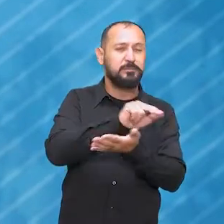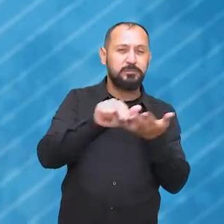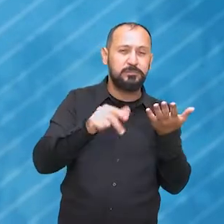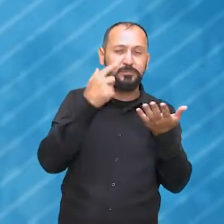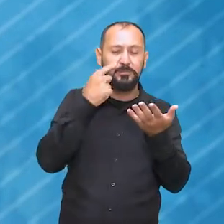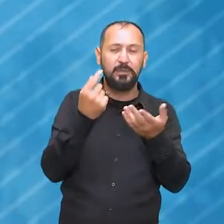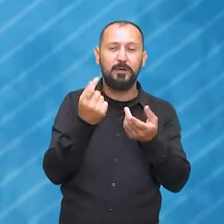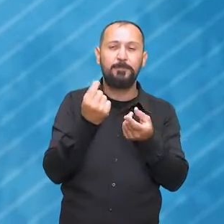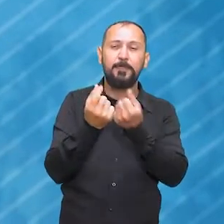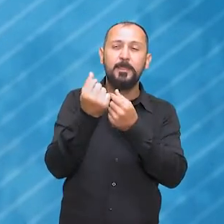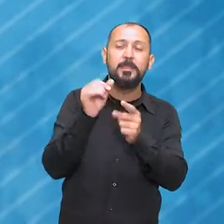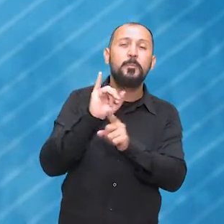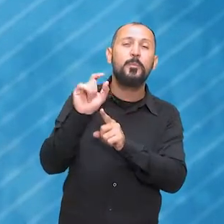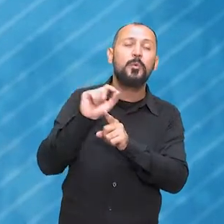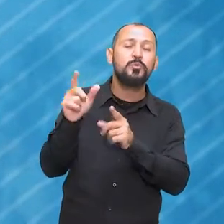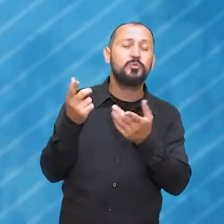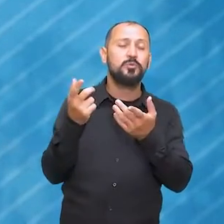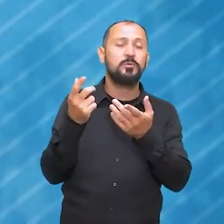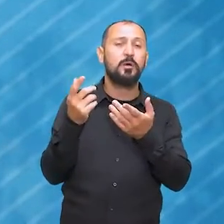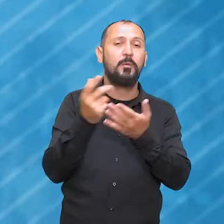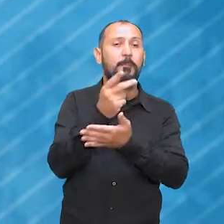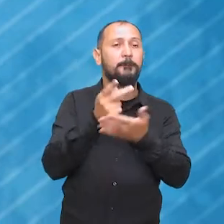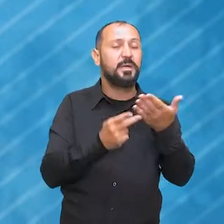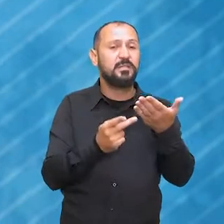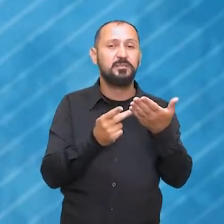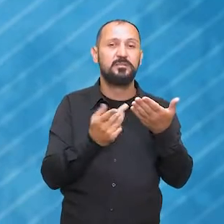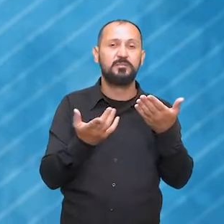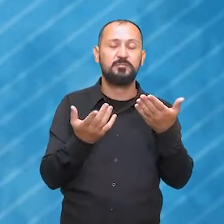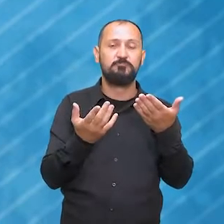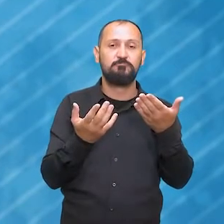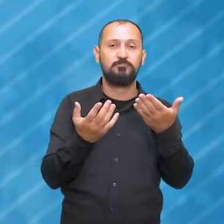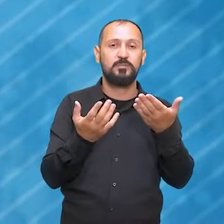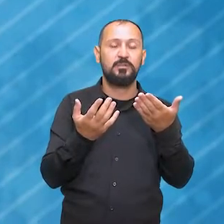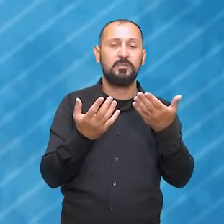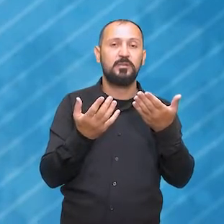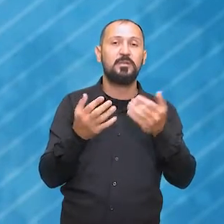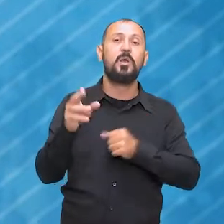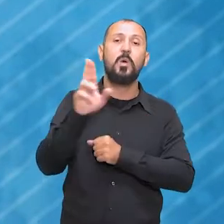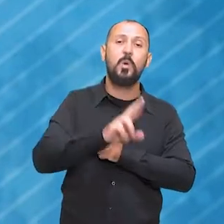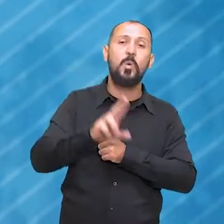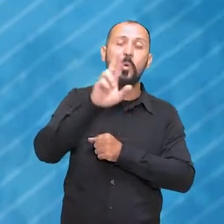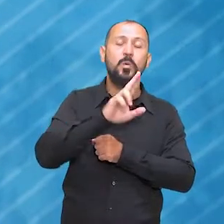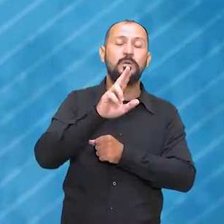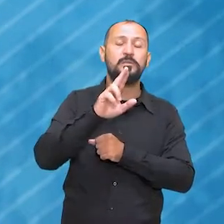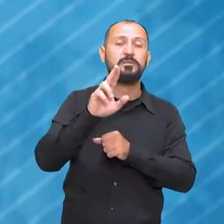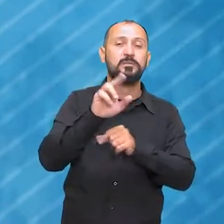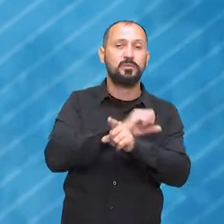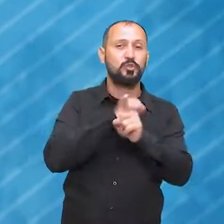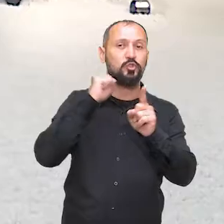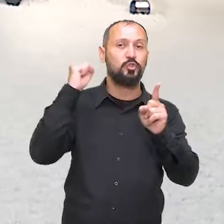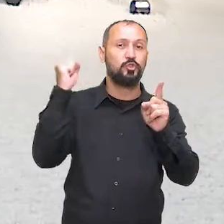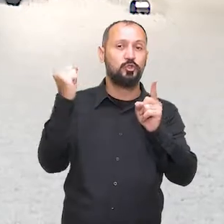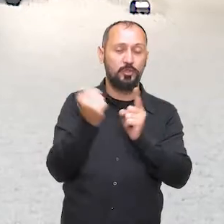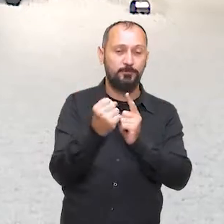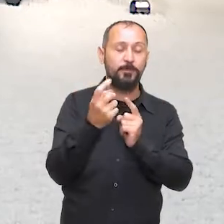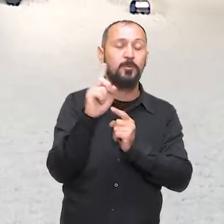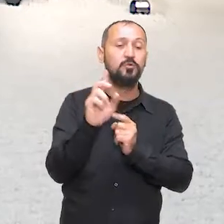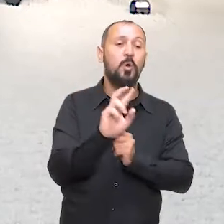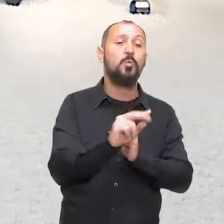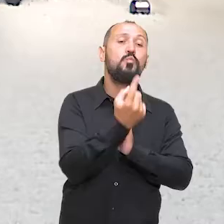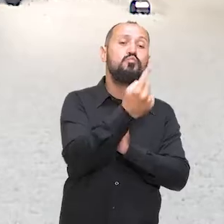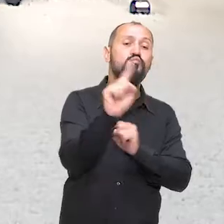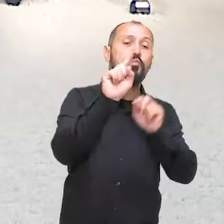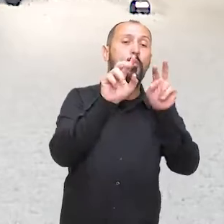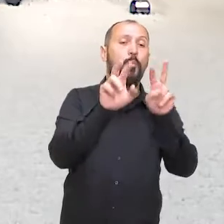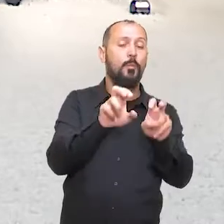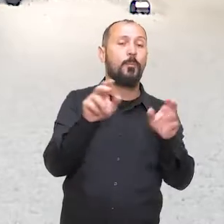seja das mais diversas áreas, como tributária, a gente vai fazer um parecer que se aplique a toda a sociedade, entendeu? E não